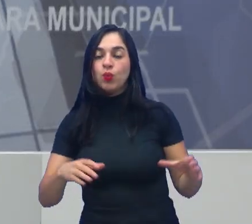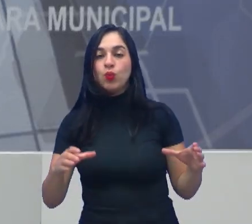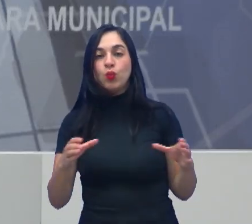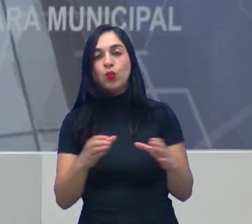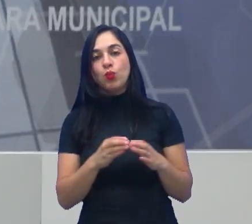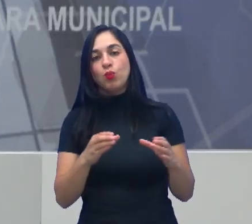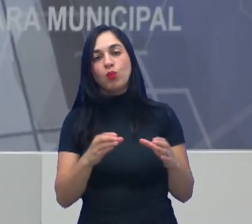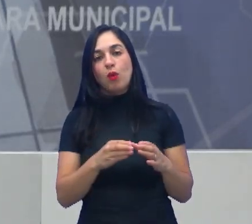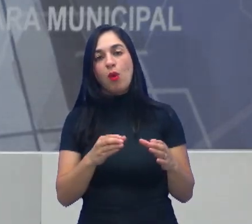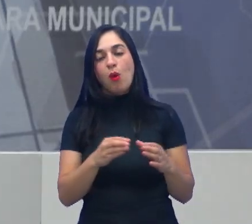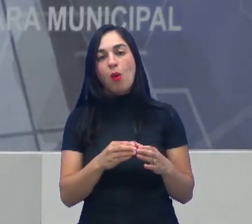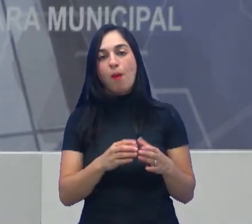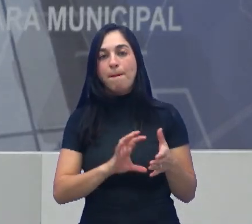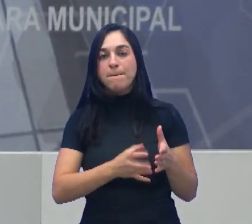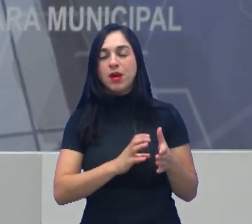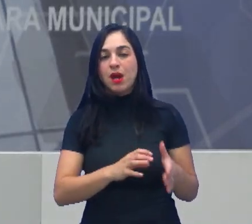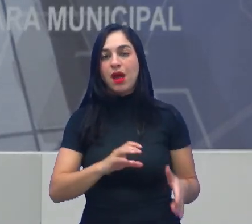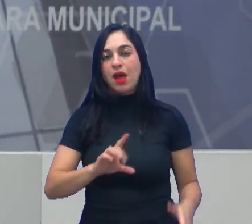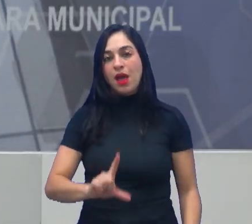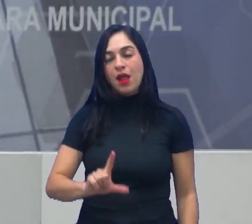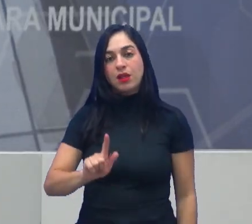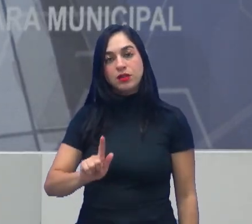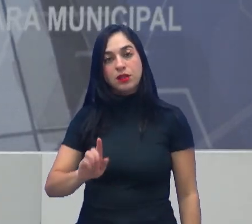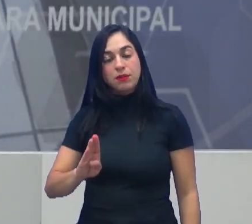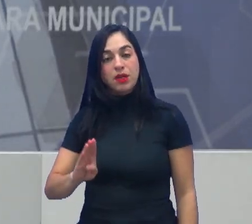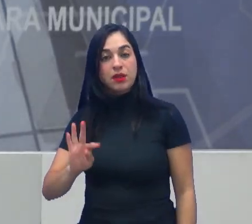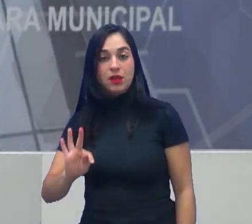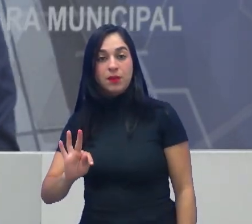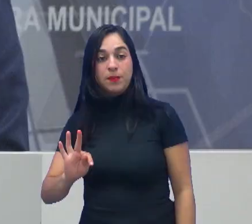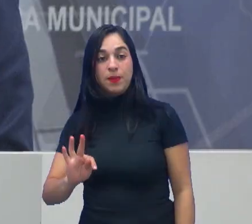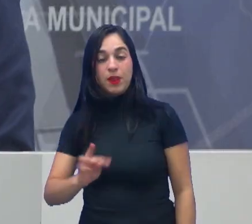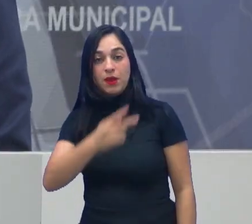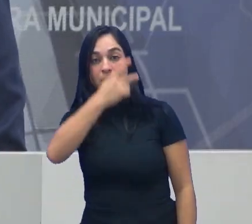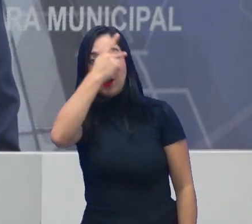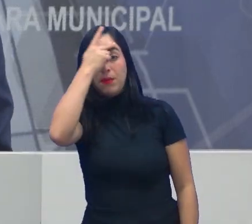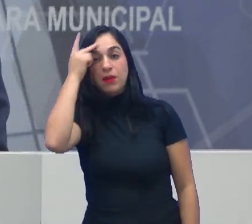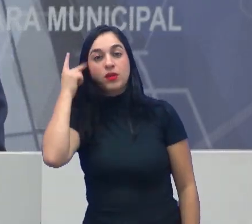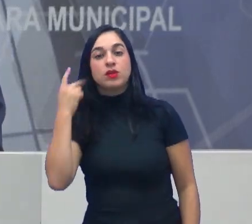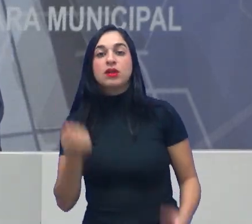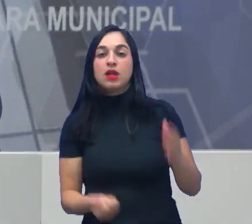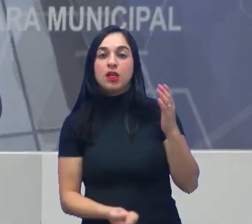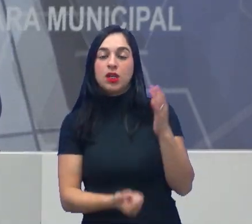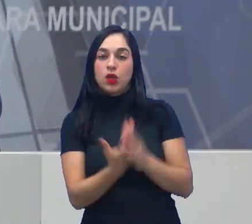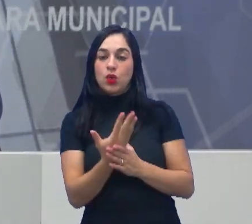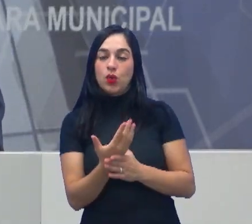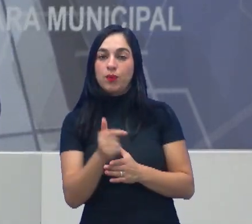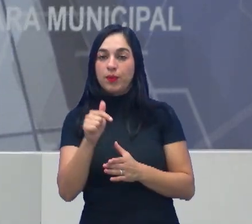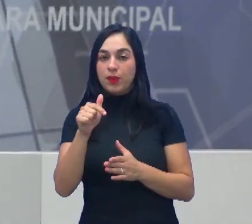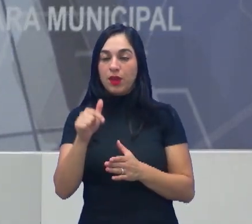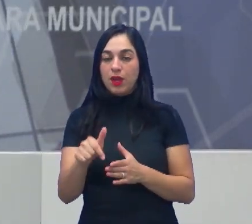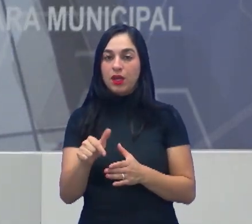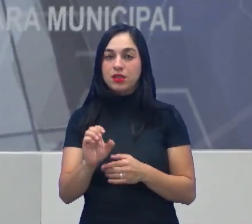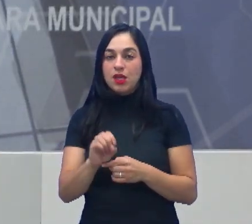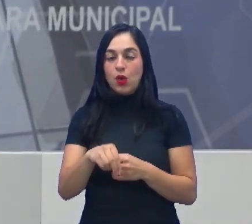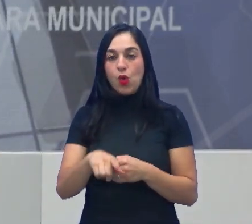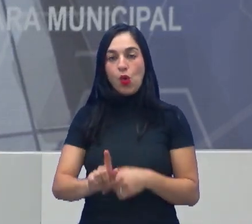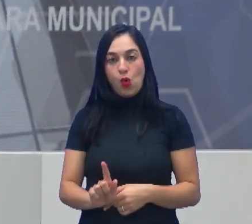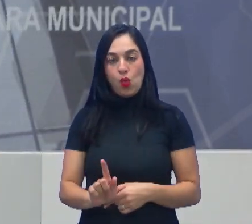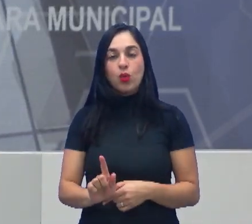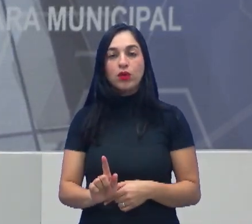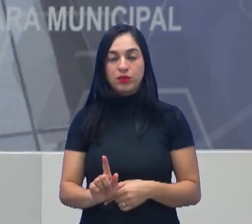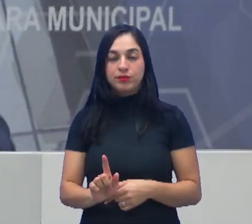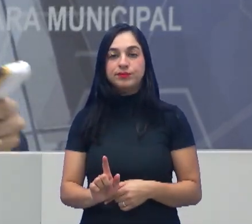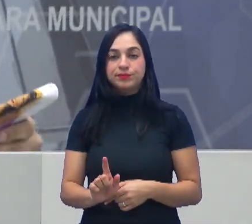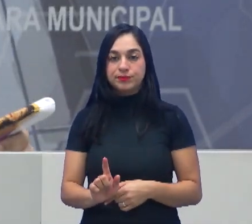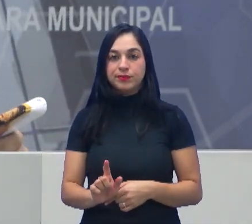uma pessoa que é fundadora desta ONG. Então, quer dizer, cria-se uma cartilha, criada por uma servidora, que